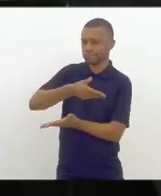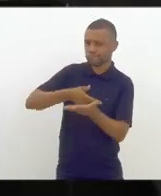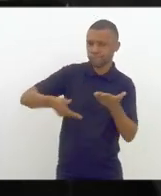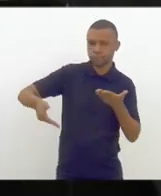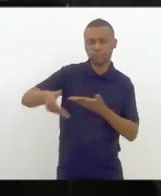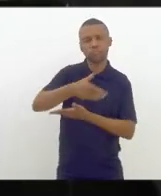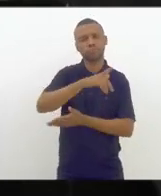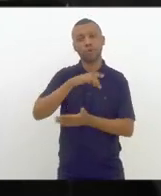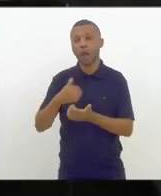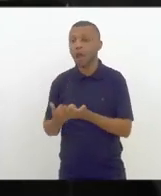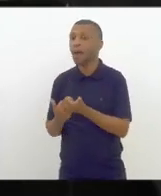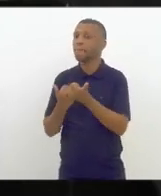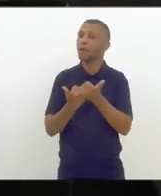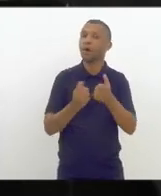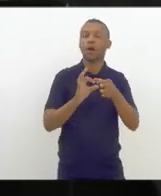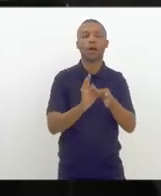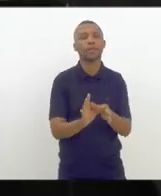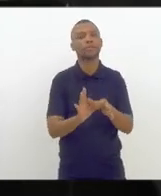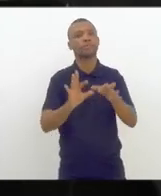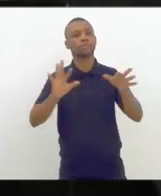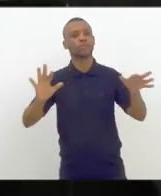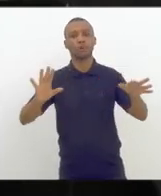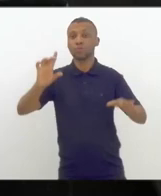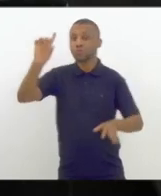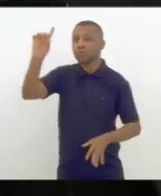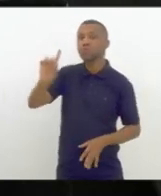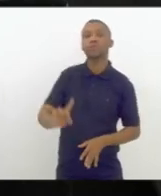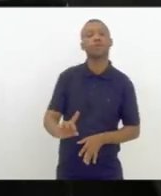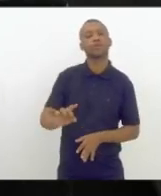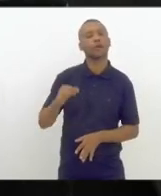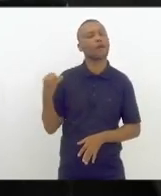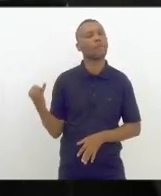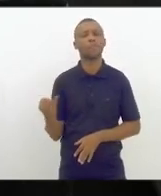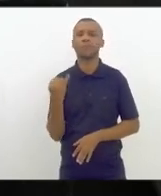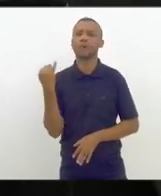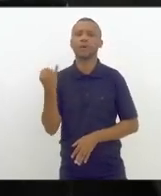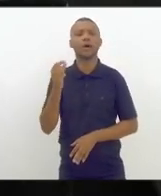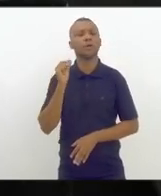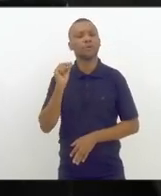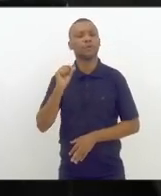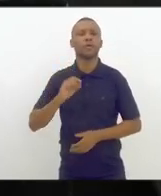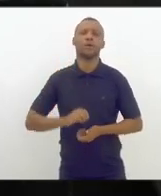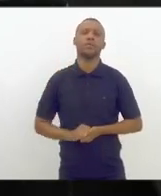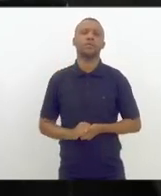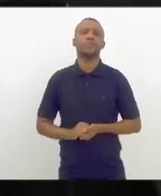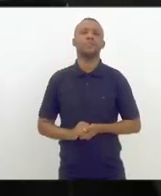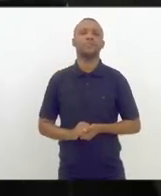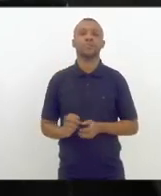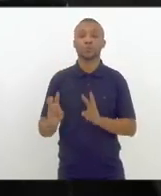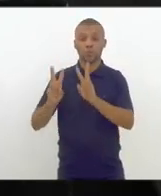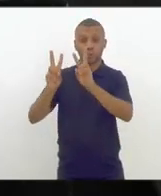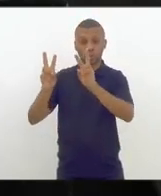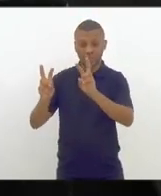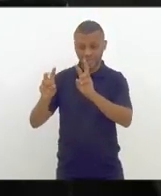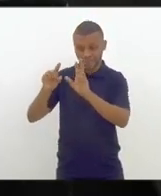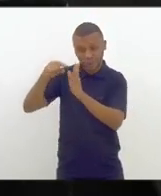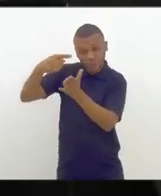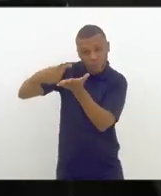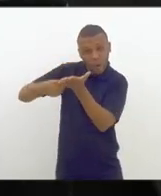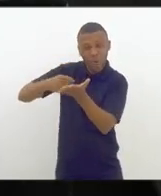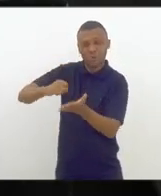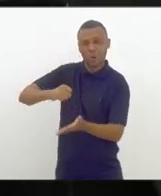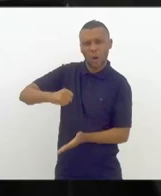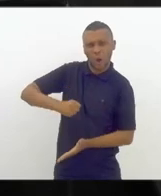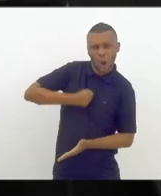da cidadania, do primado dos direitos. É muito importante que a agenda do ódio, da